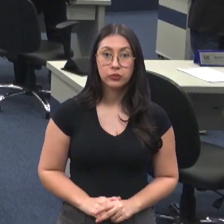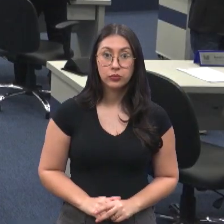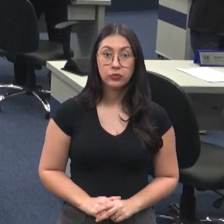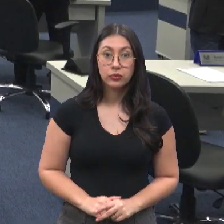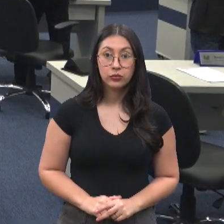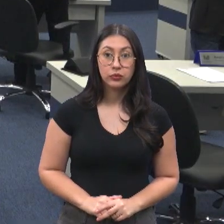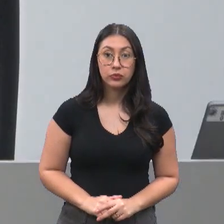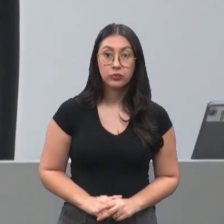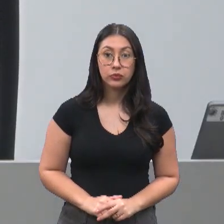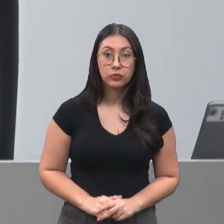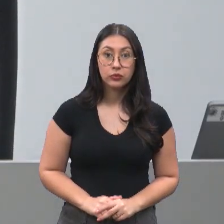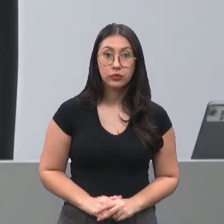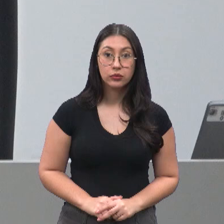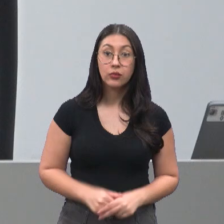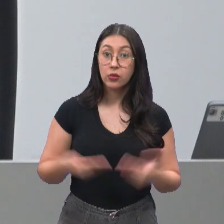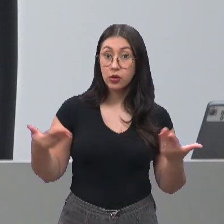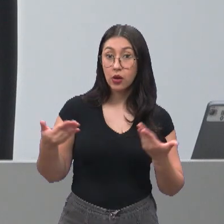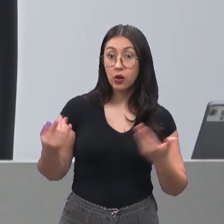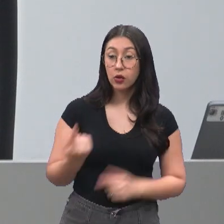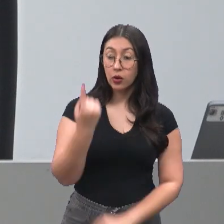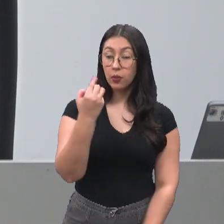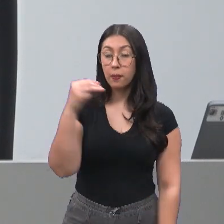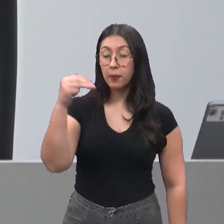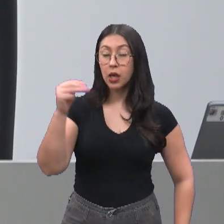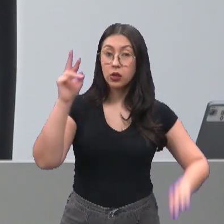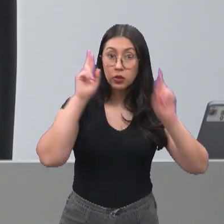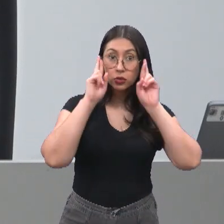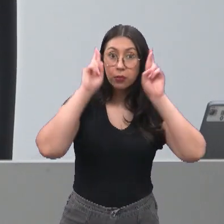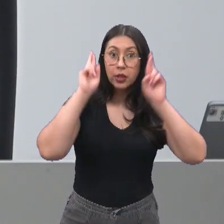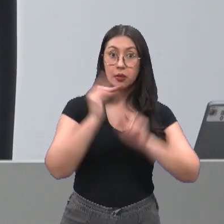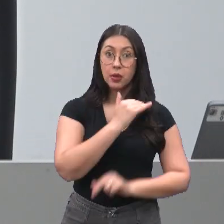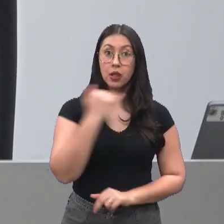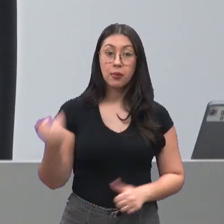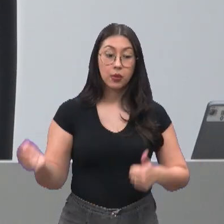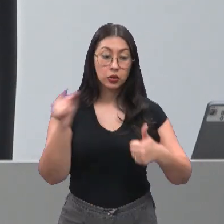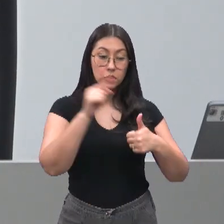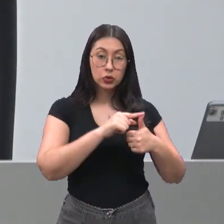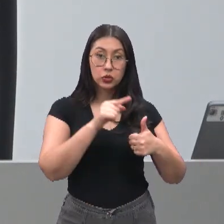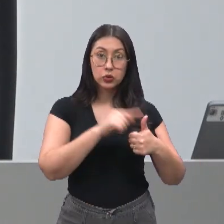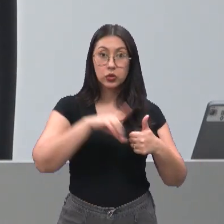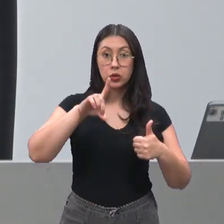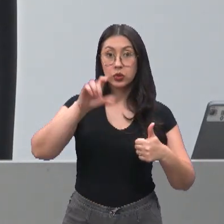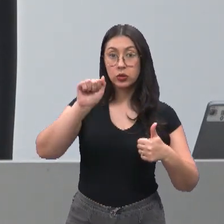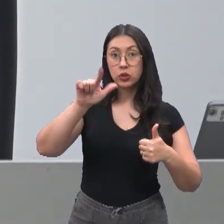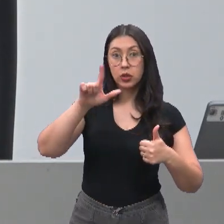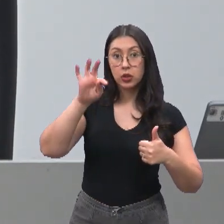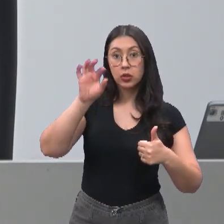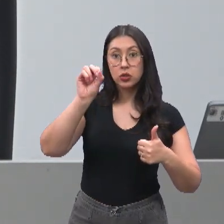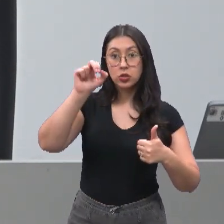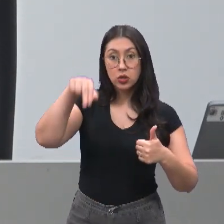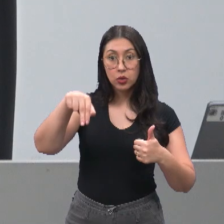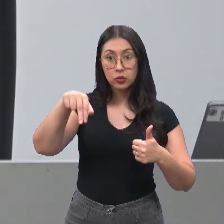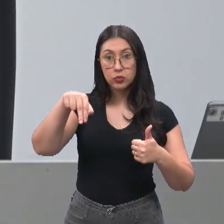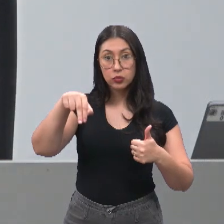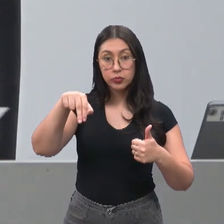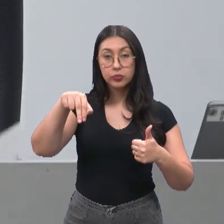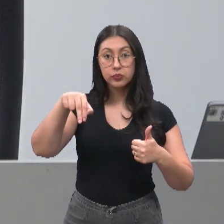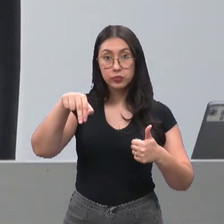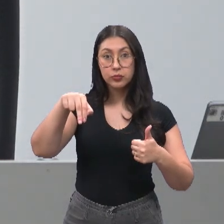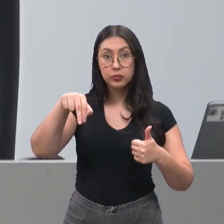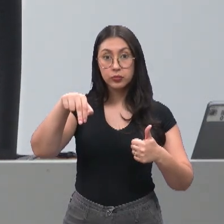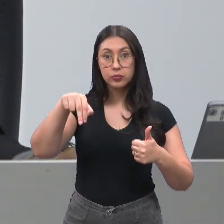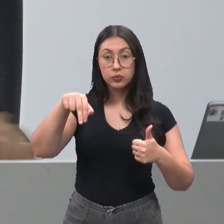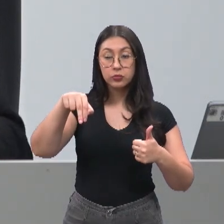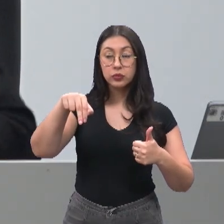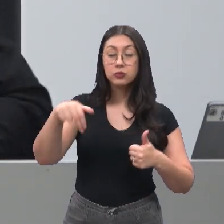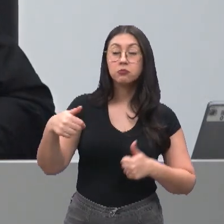Passaremos agora ao minuto de silêncio pelo passamento do doutor Dalton Marisson Valeriano, a